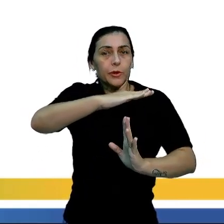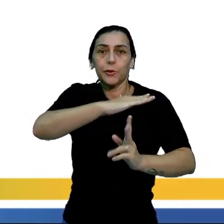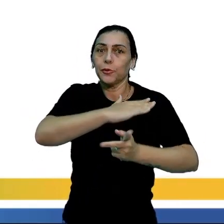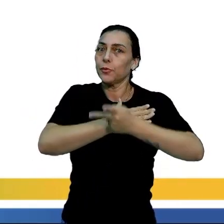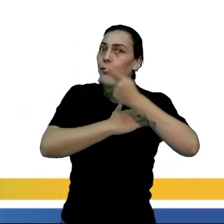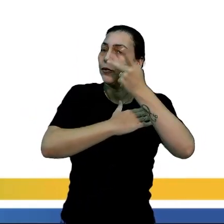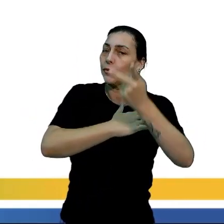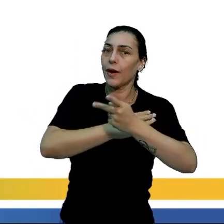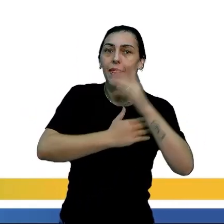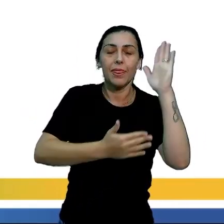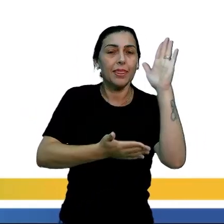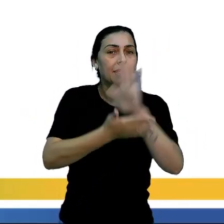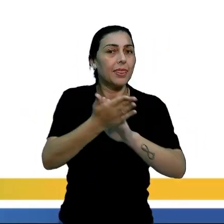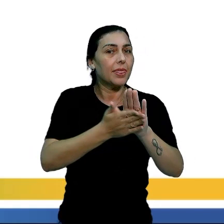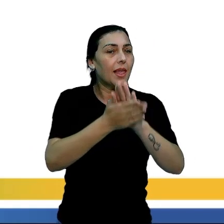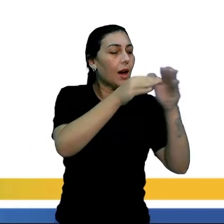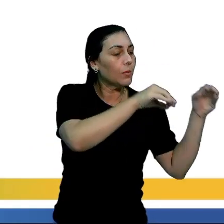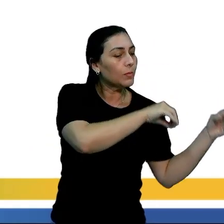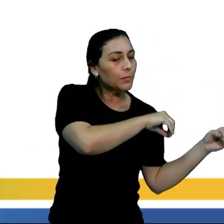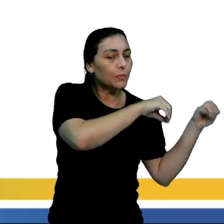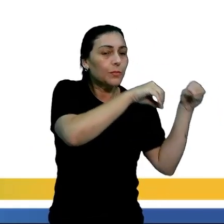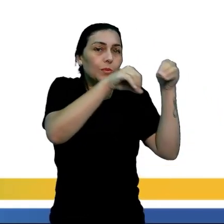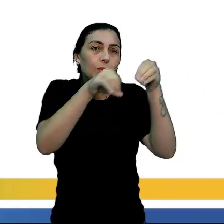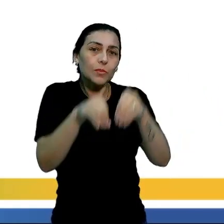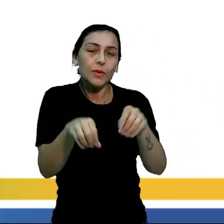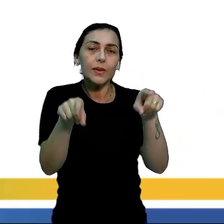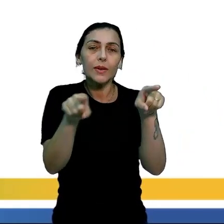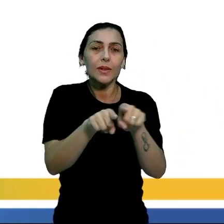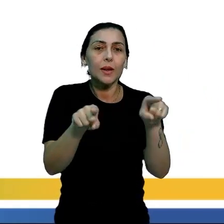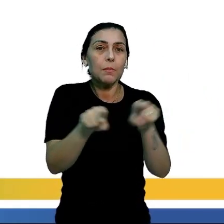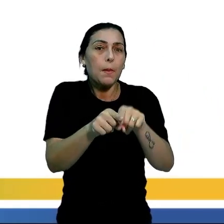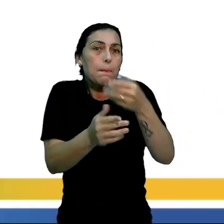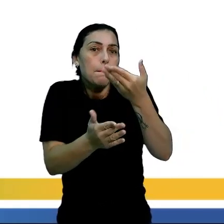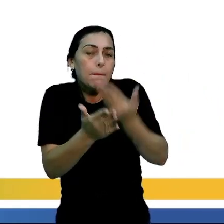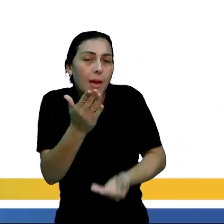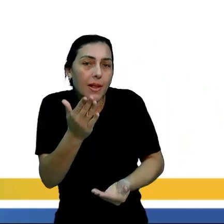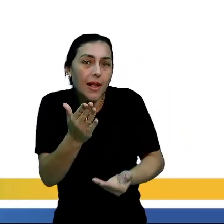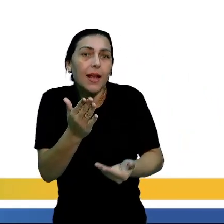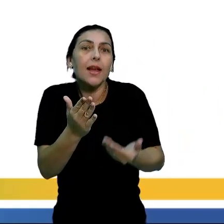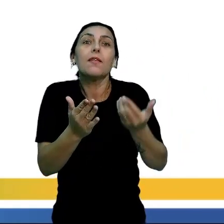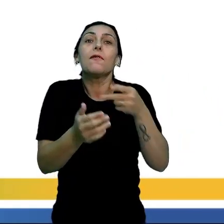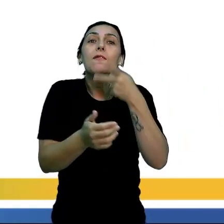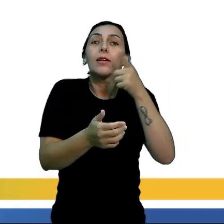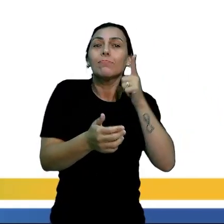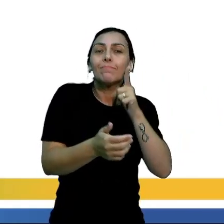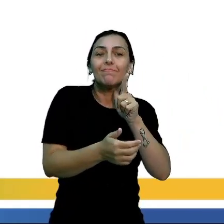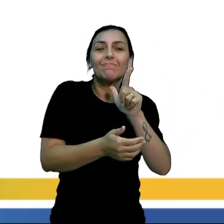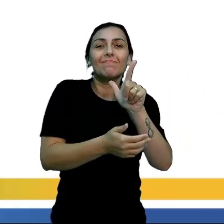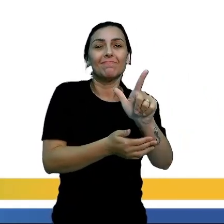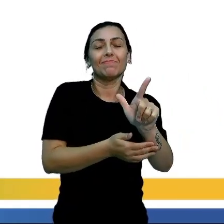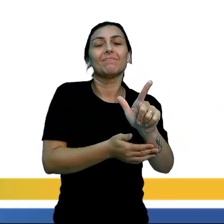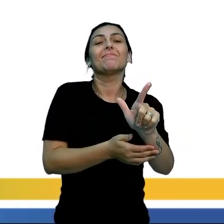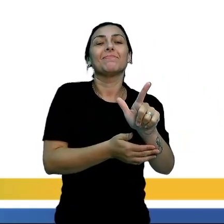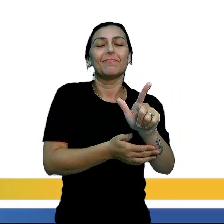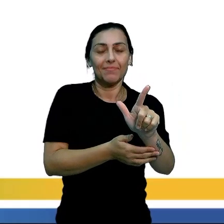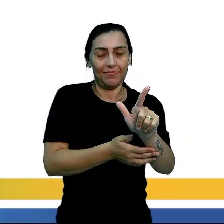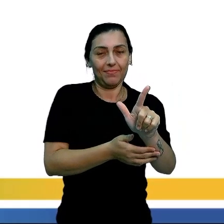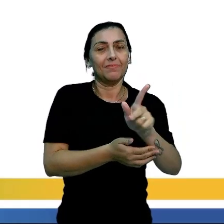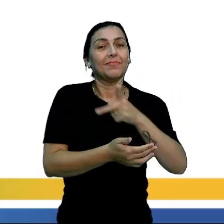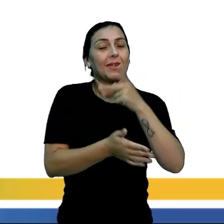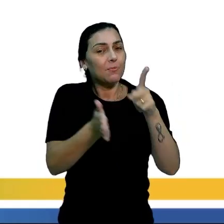fala, né, nesse processo de imigração e nem tampouco em perda, ao contrário, ele fala de ganho, né? Ele fala